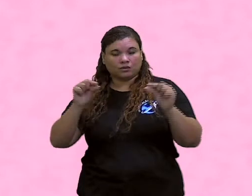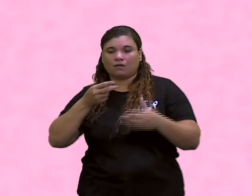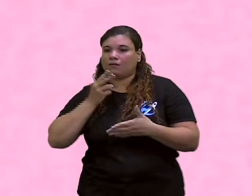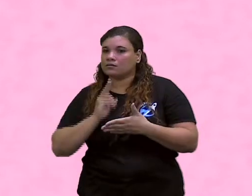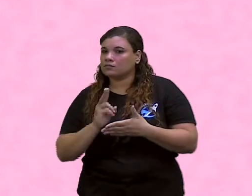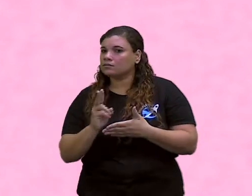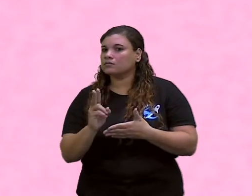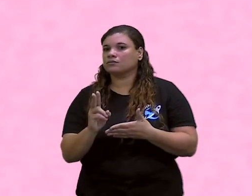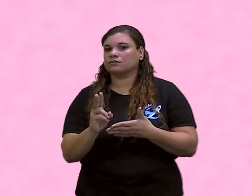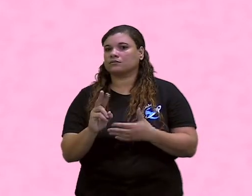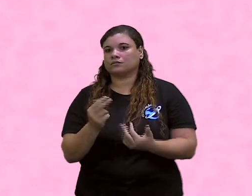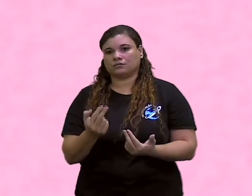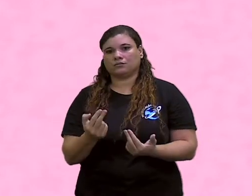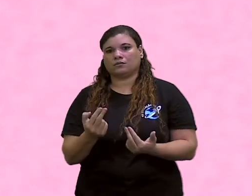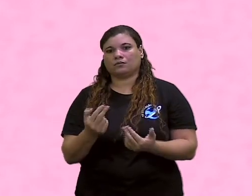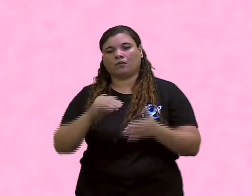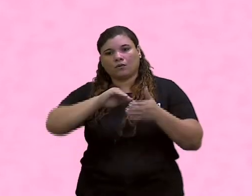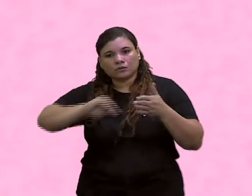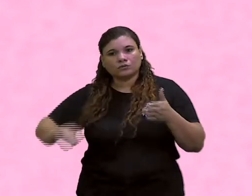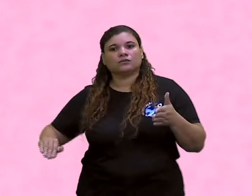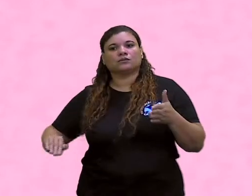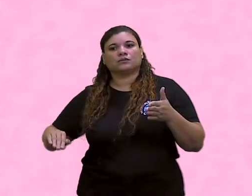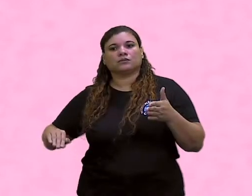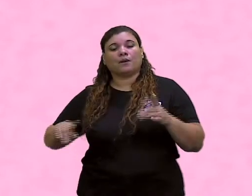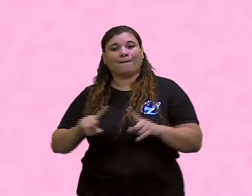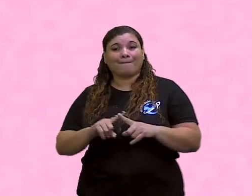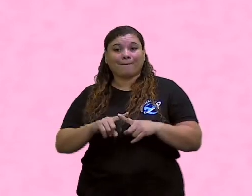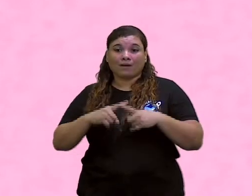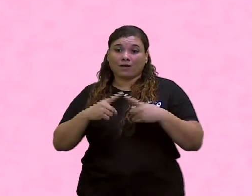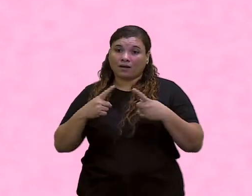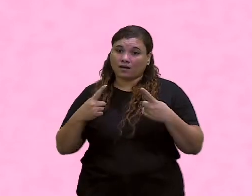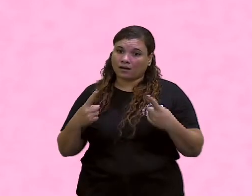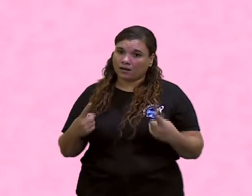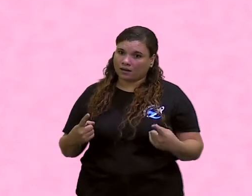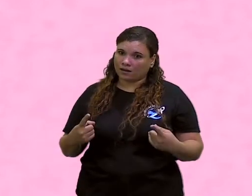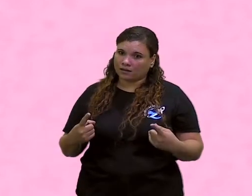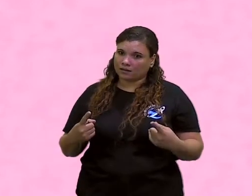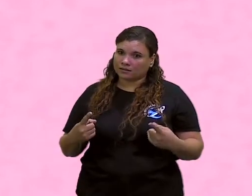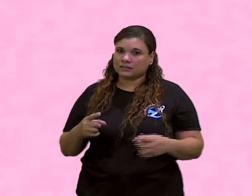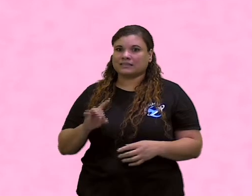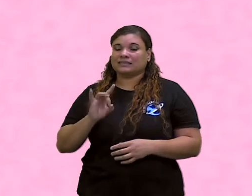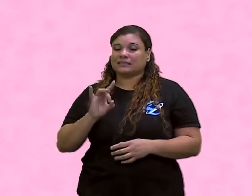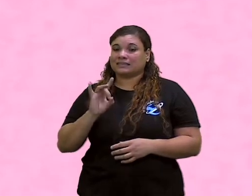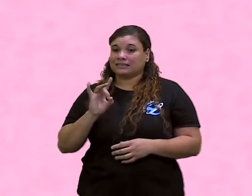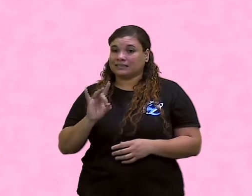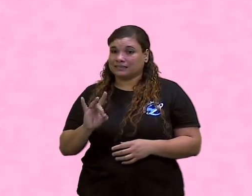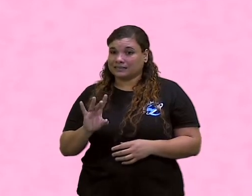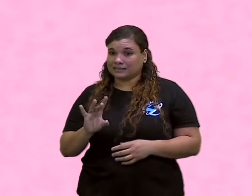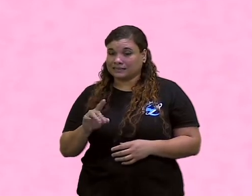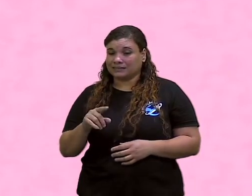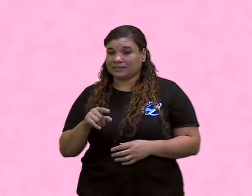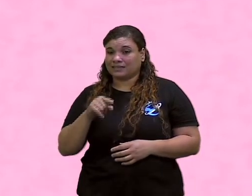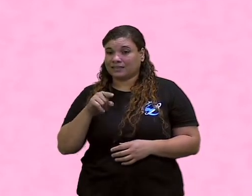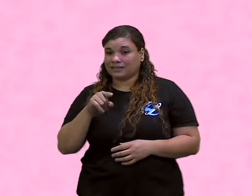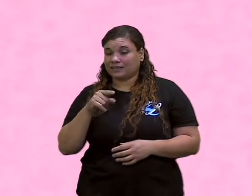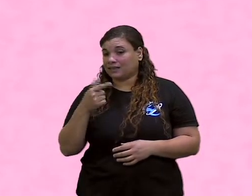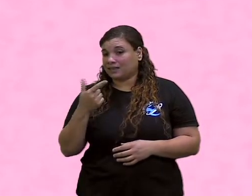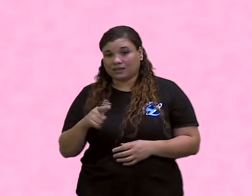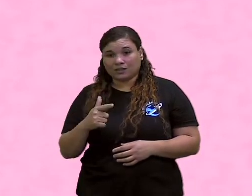Contudo, é importante entender que ele faz sim falta quando se trata